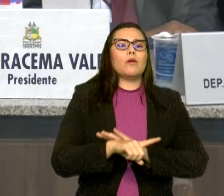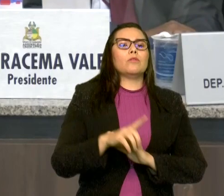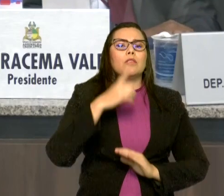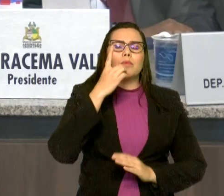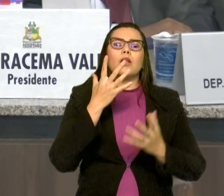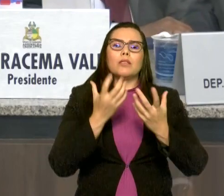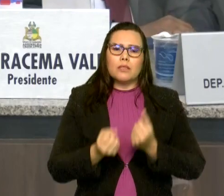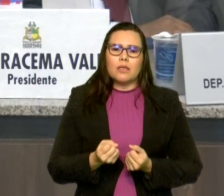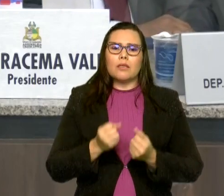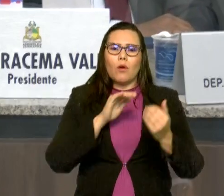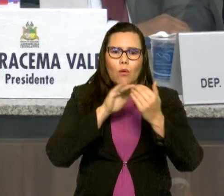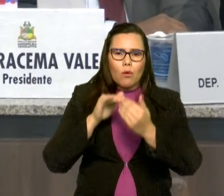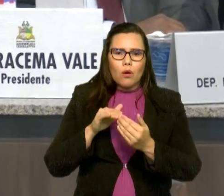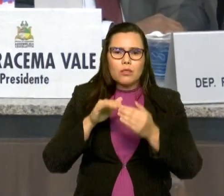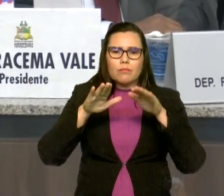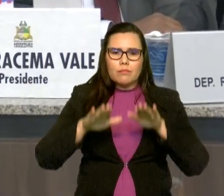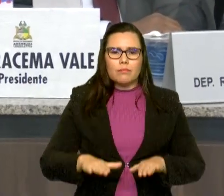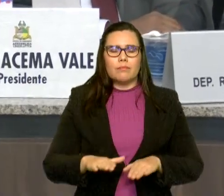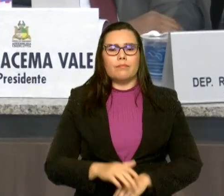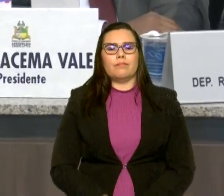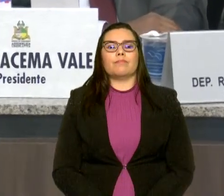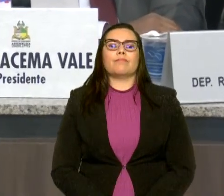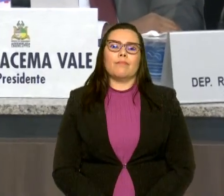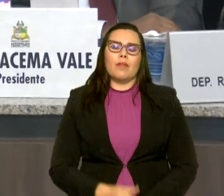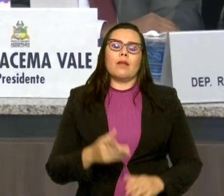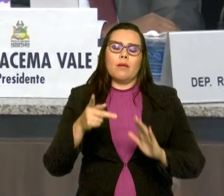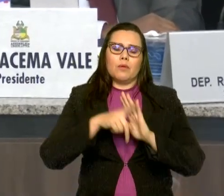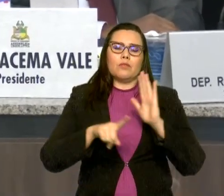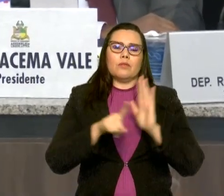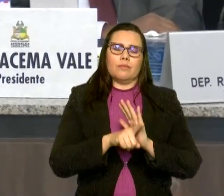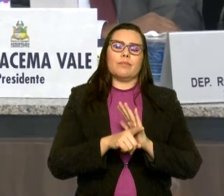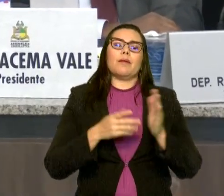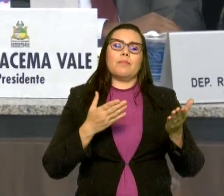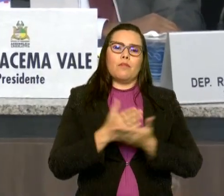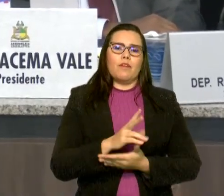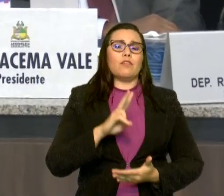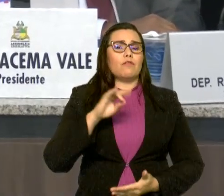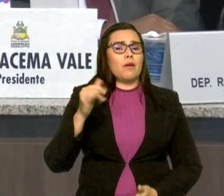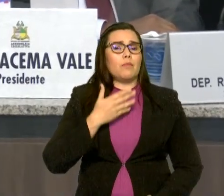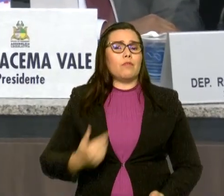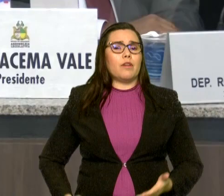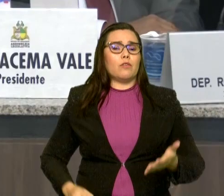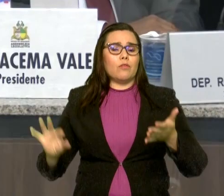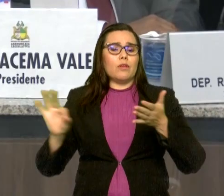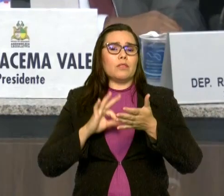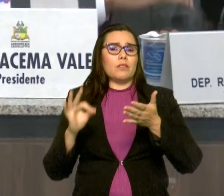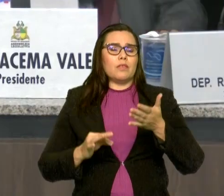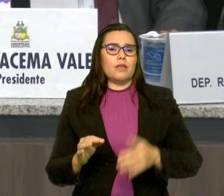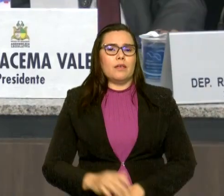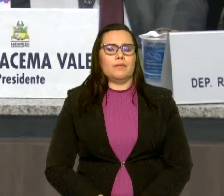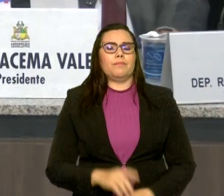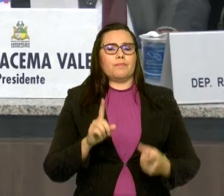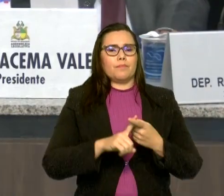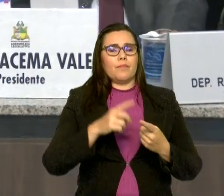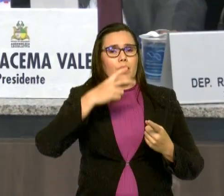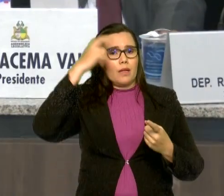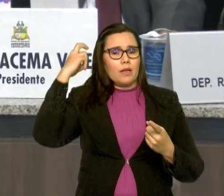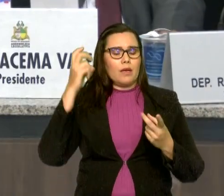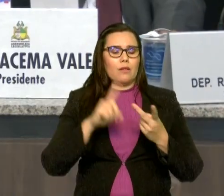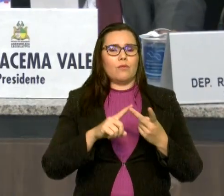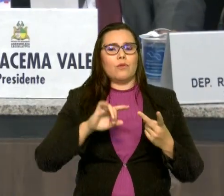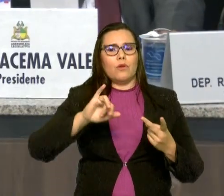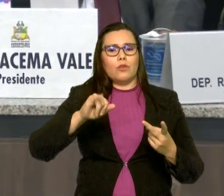Projeto aprovado, encaminhado à sanção. Com os votos colhidos de Neto Evangelista,